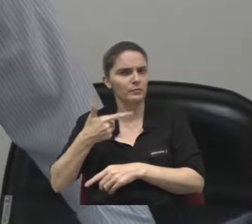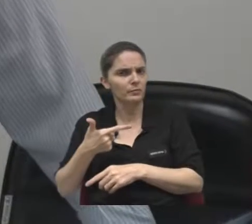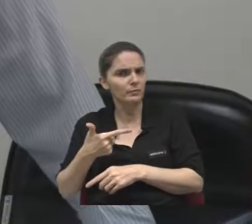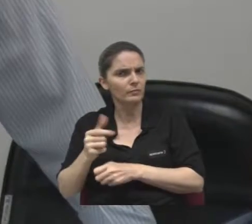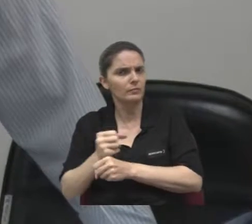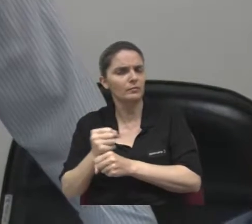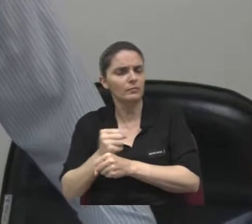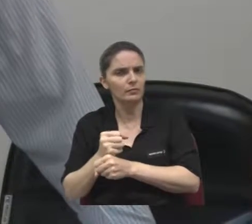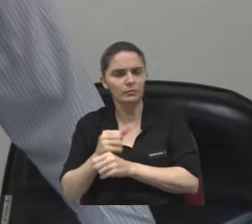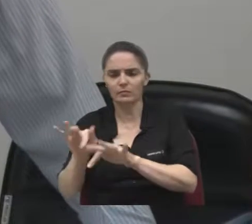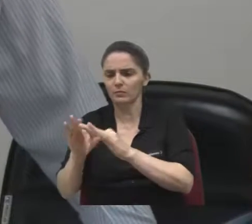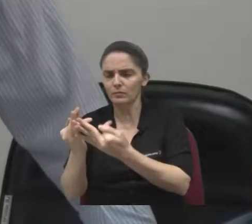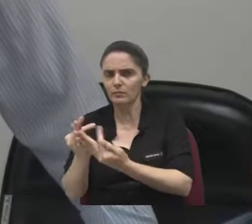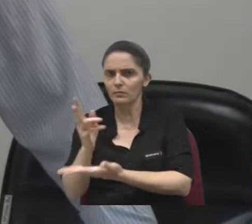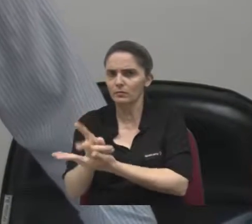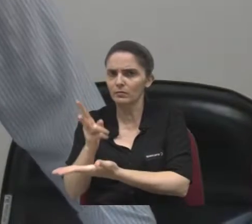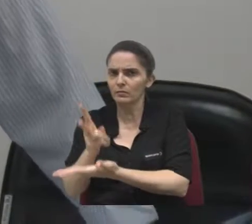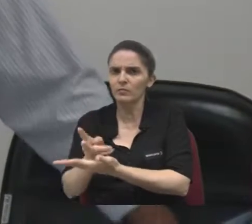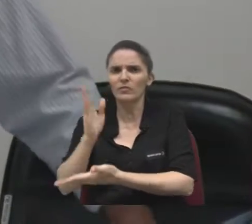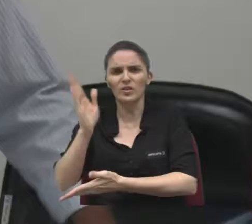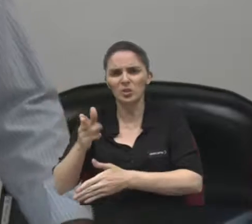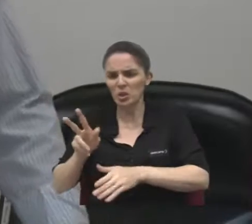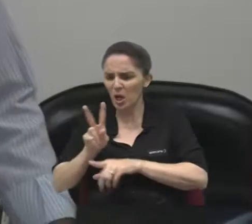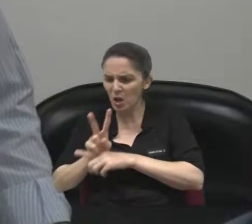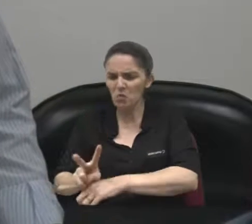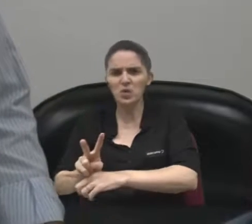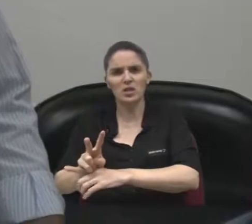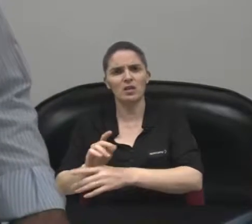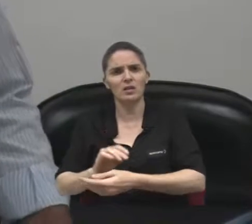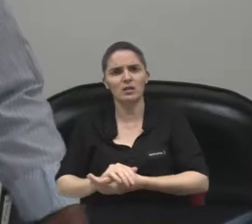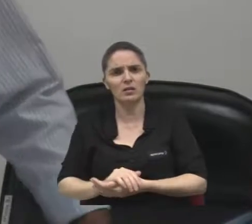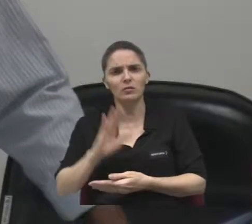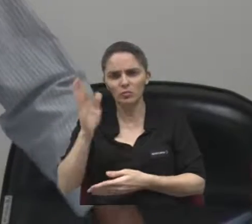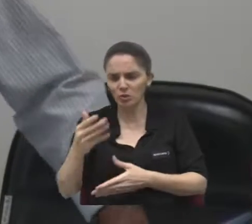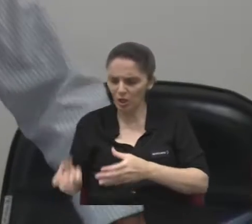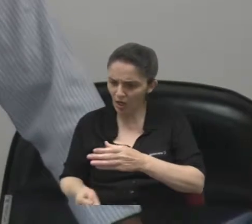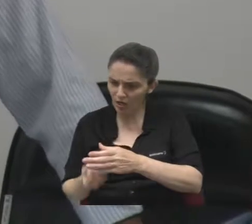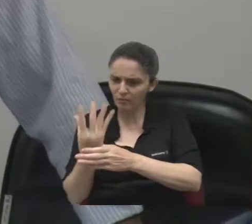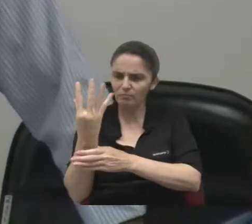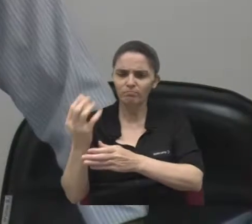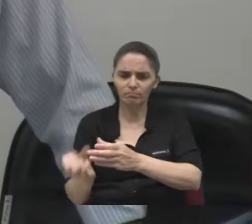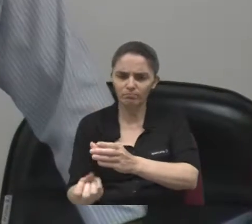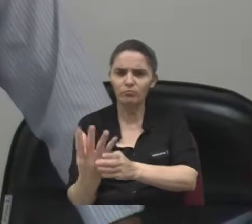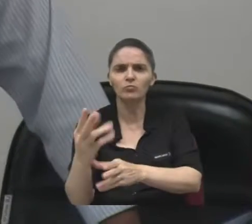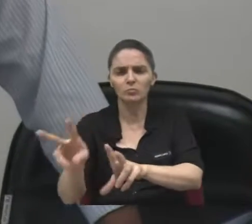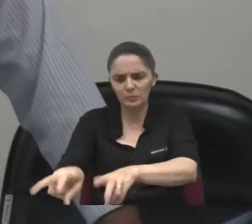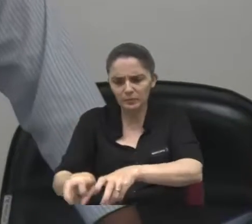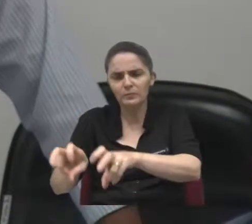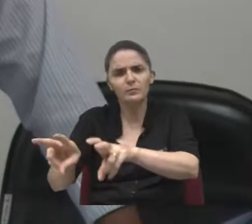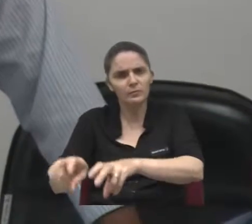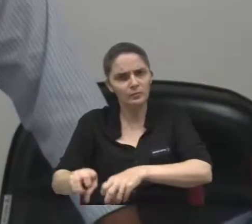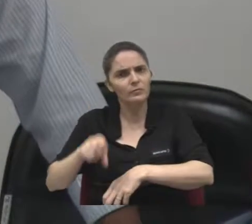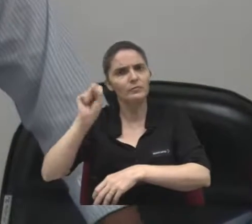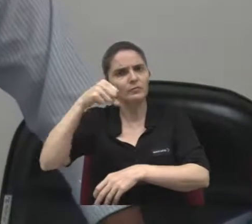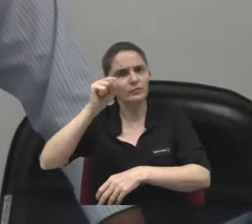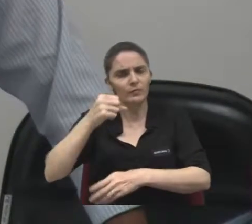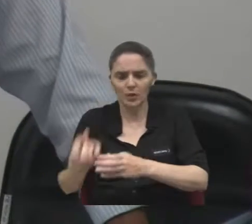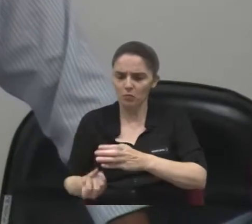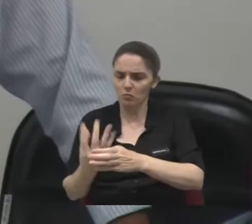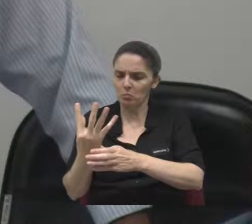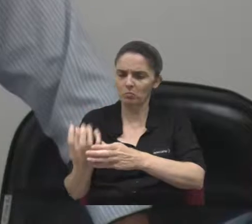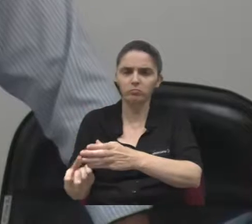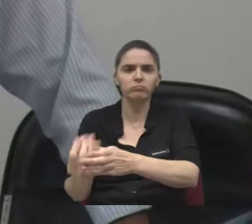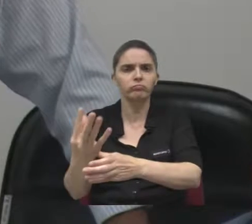lá, eles já cuidaram da área. E eles já plantaram lá e lá cultivam. Cultivam verduras,